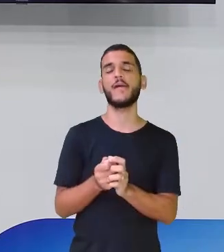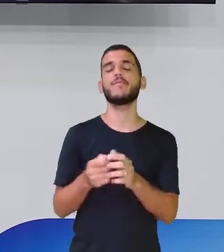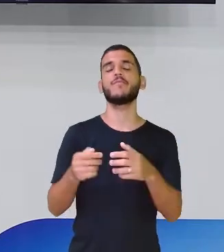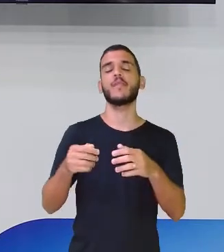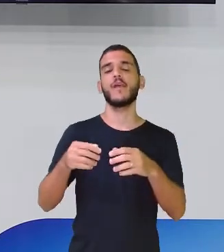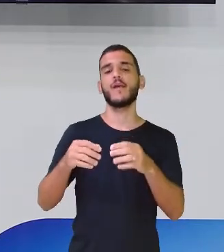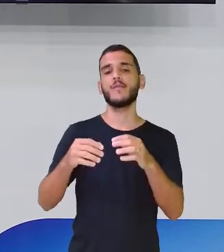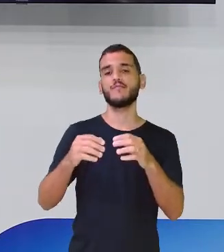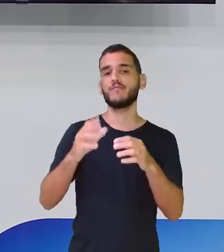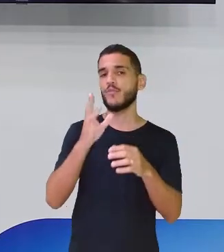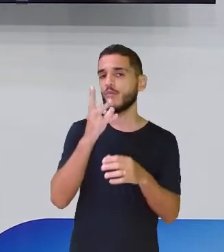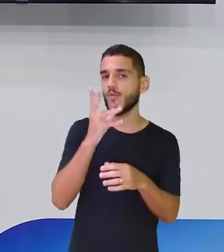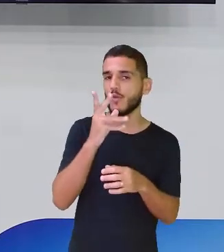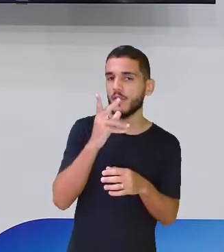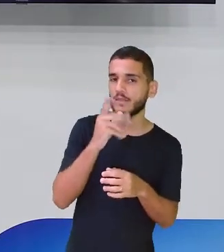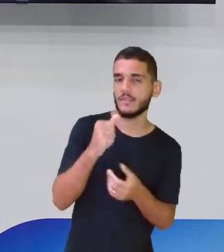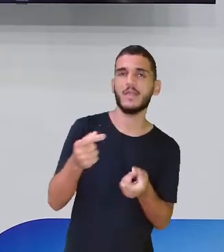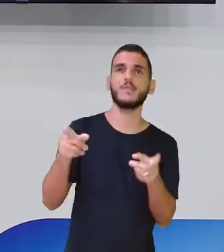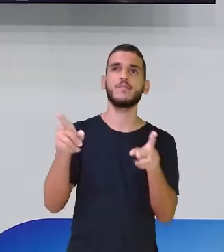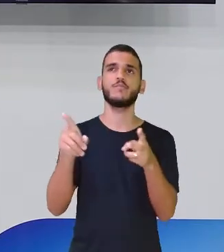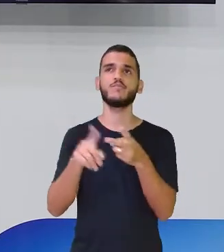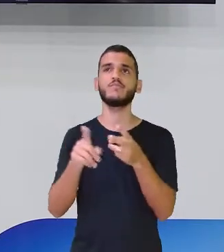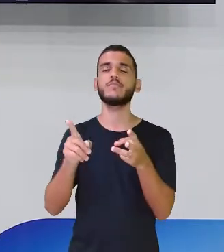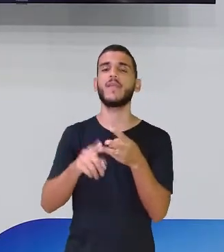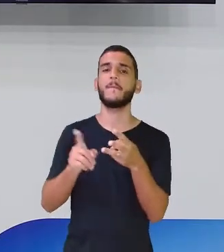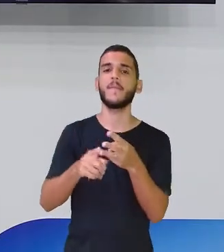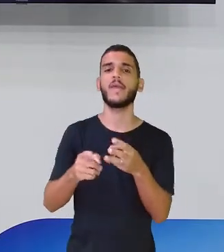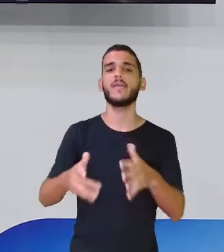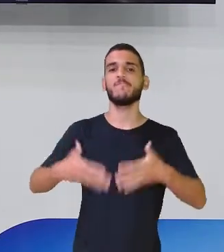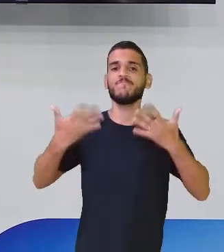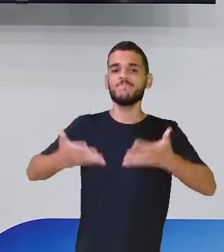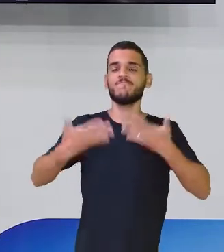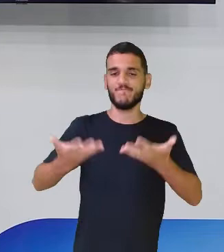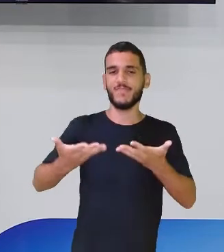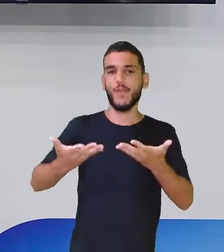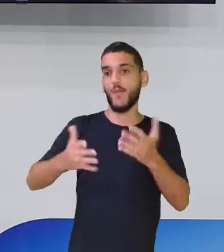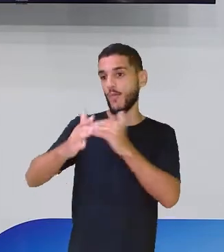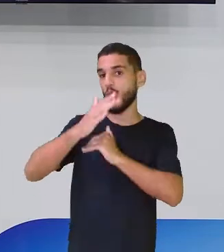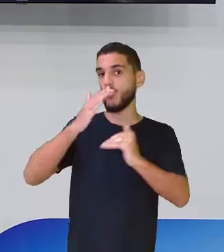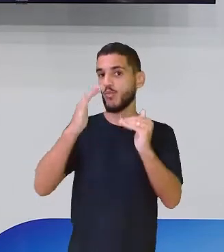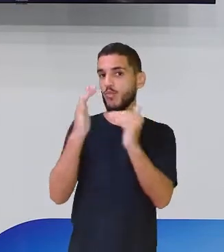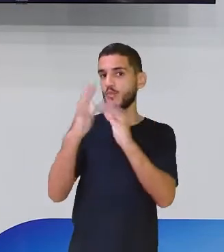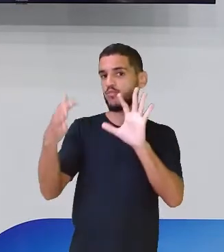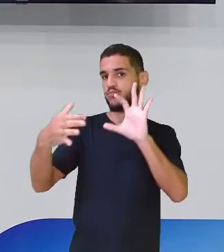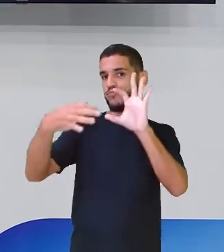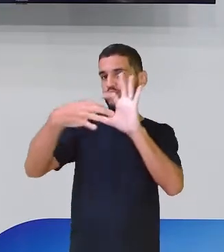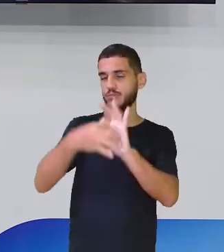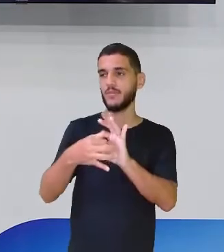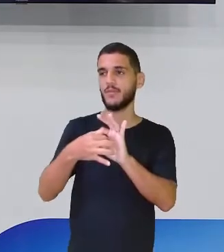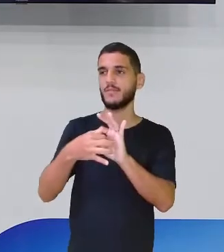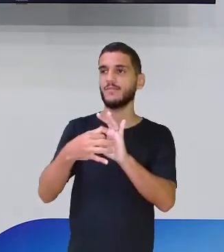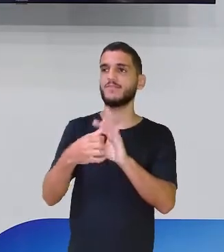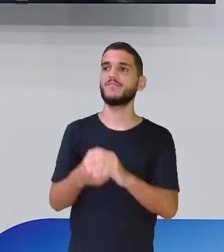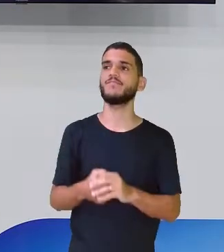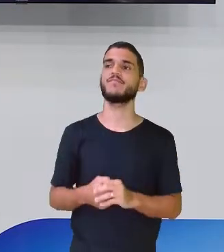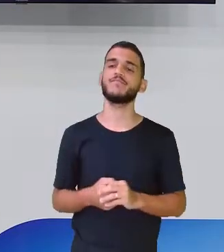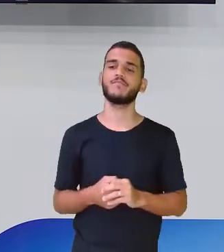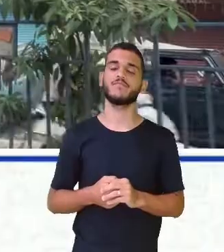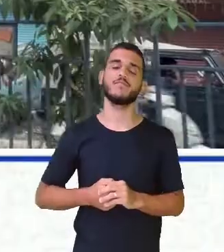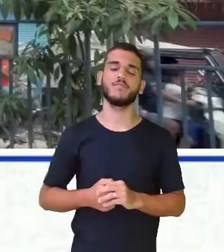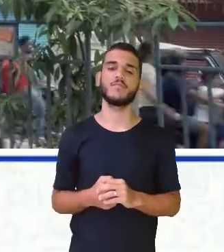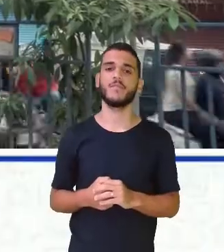e intensidade. Então, tudo isso também está relacionado com as fontes sonoras. Vamos seguindo aí.